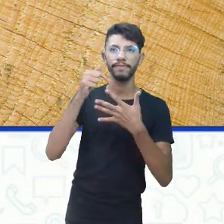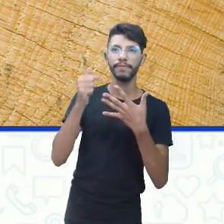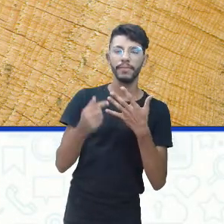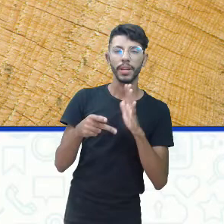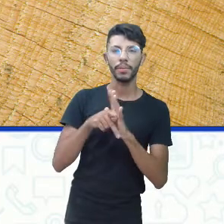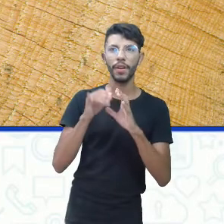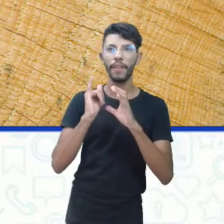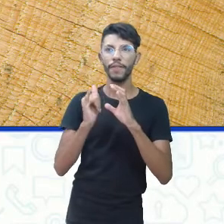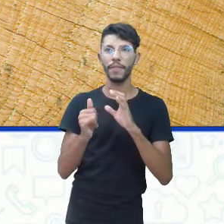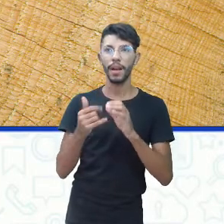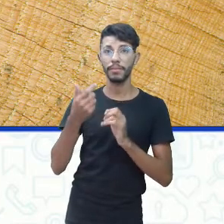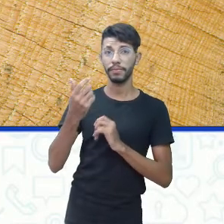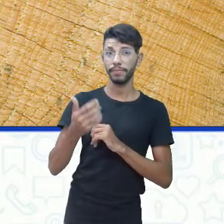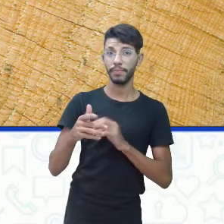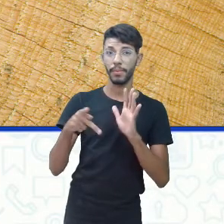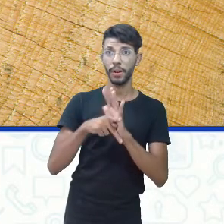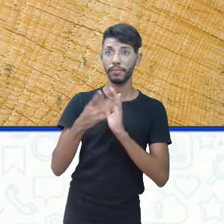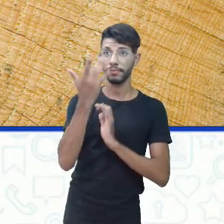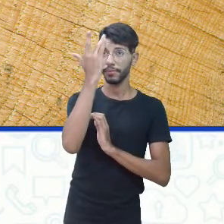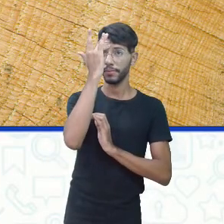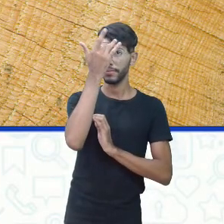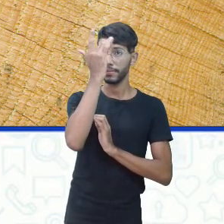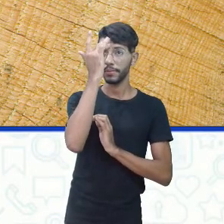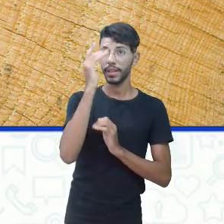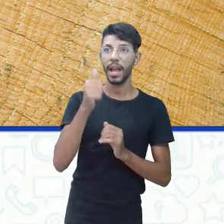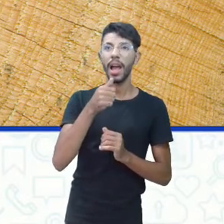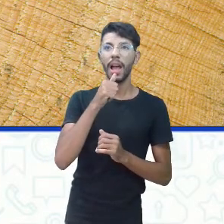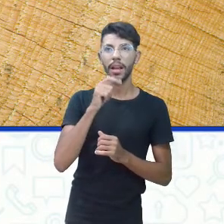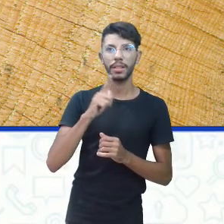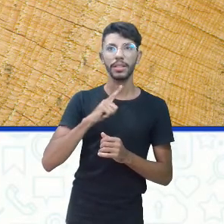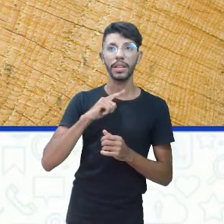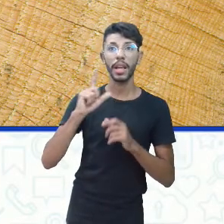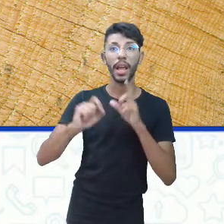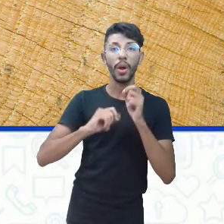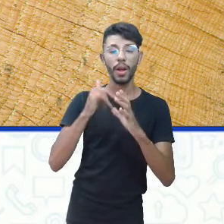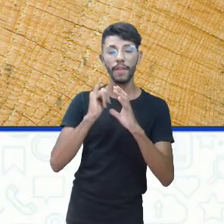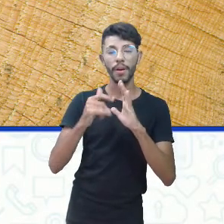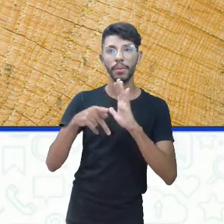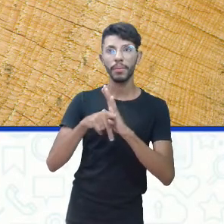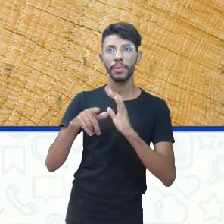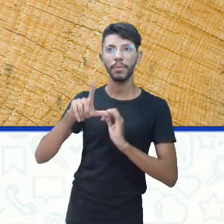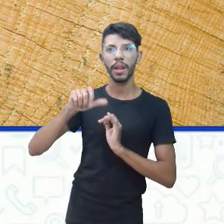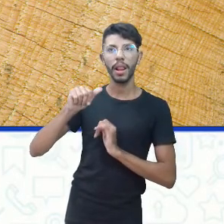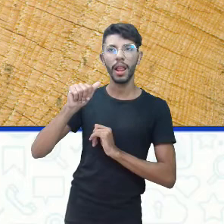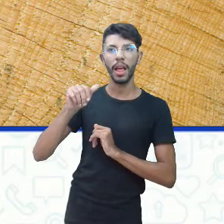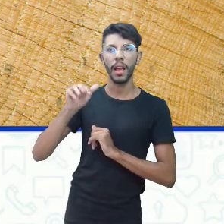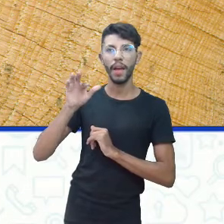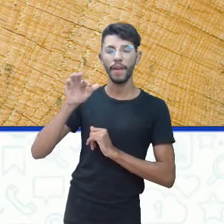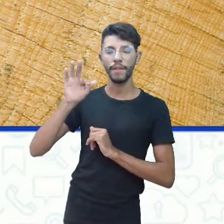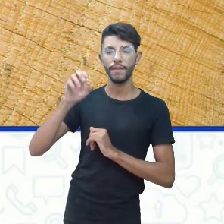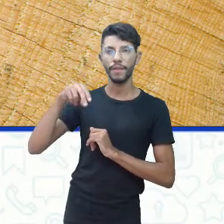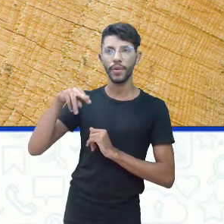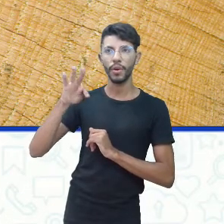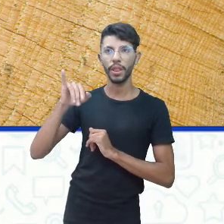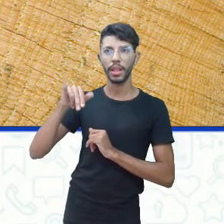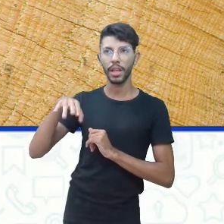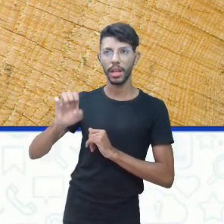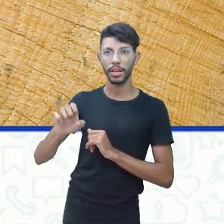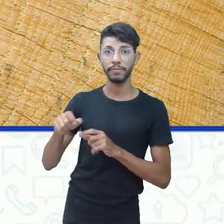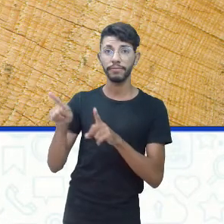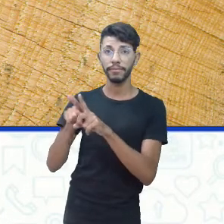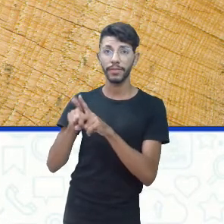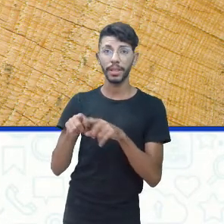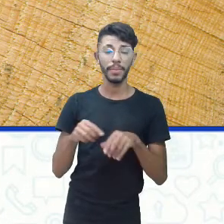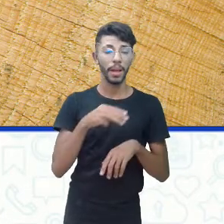ainda estão presentes são as fábulas de La Fontaine e Monteiro Lobato e outros